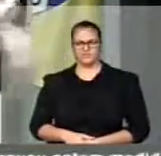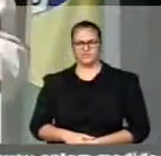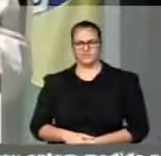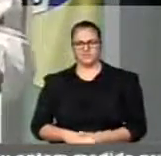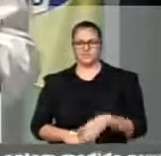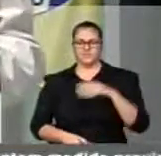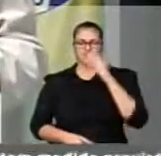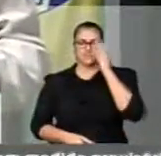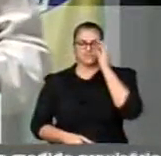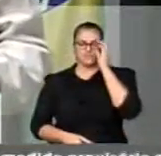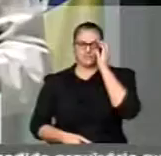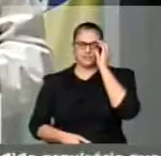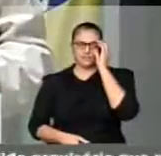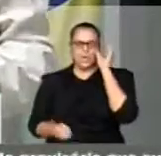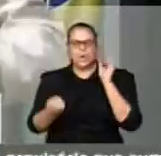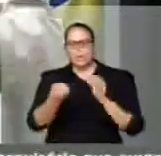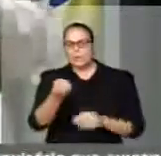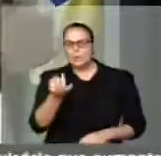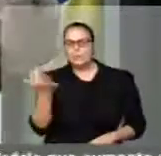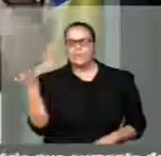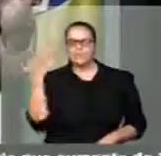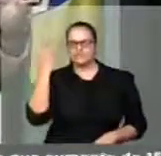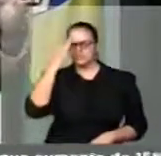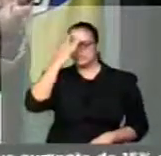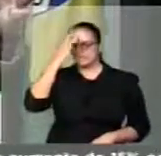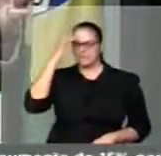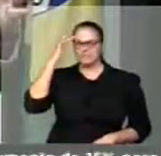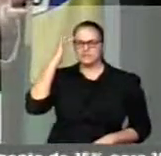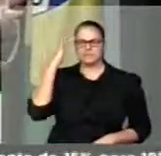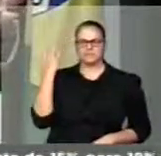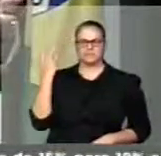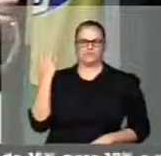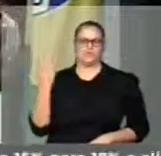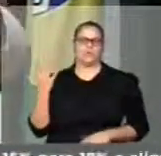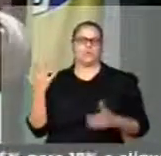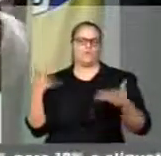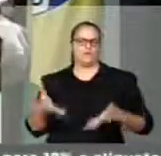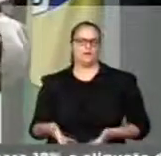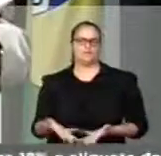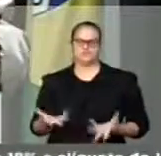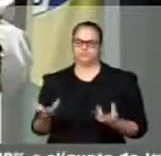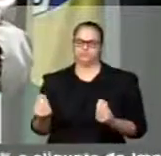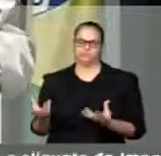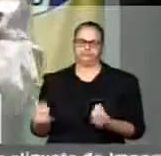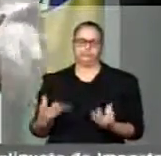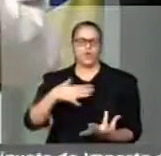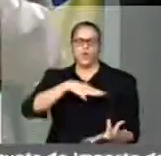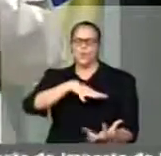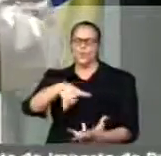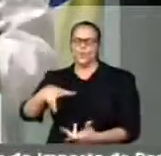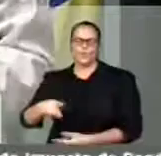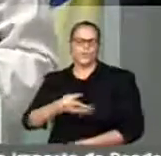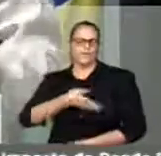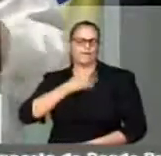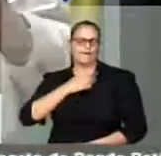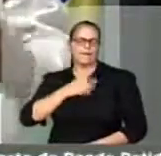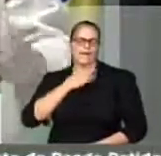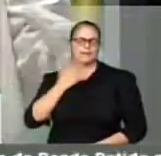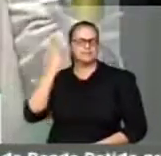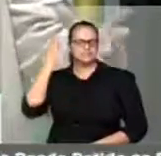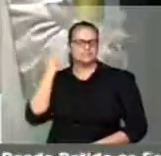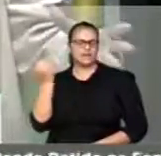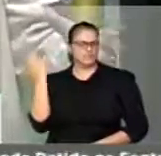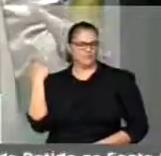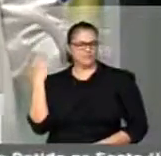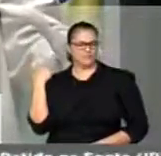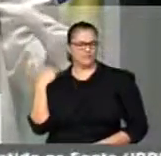nesta trama ganhou o mundo. Meus amigos, quem não se lembra do então